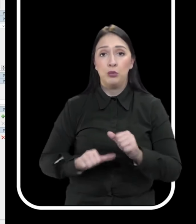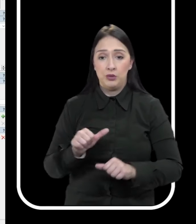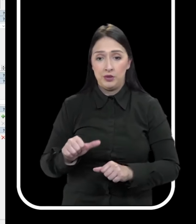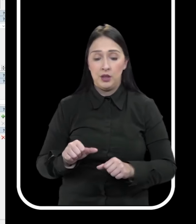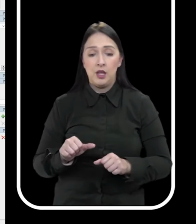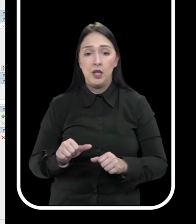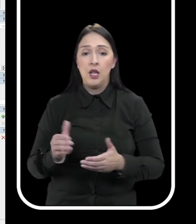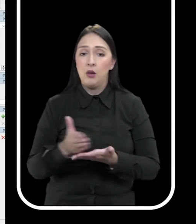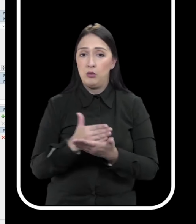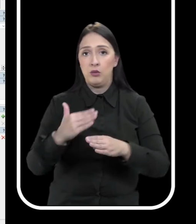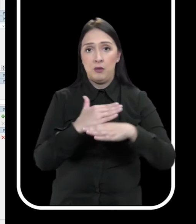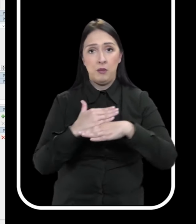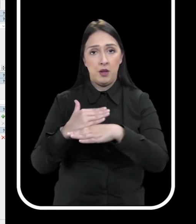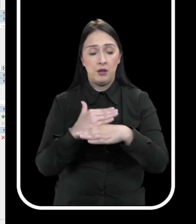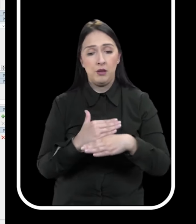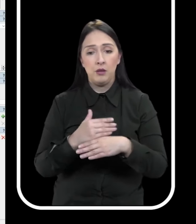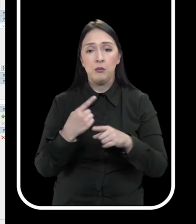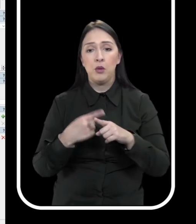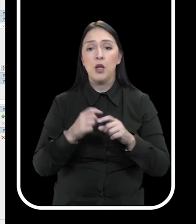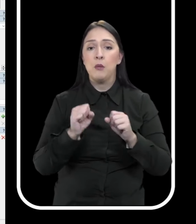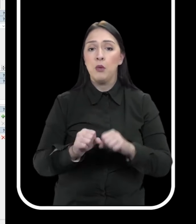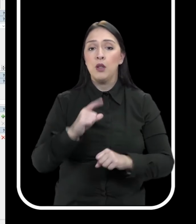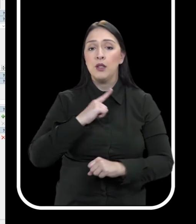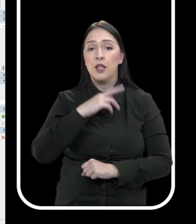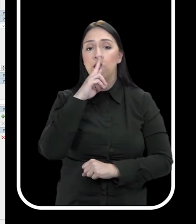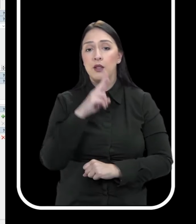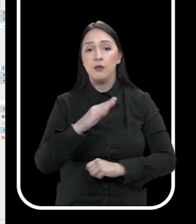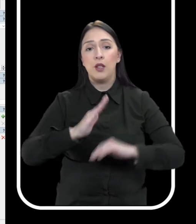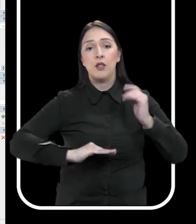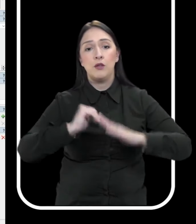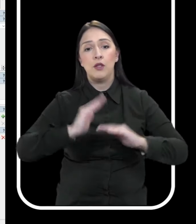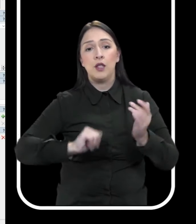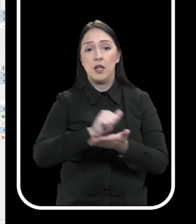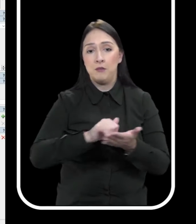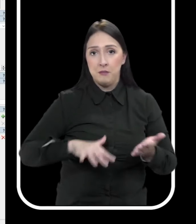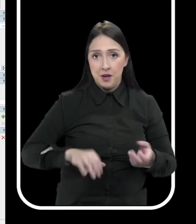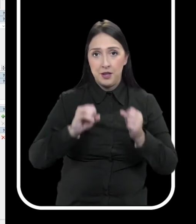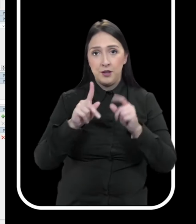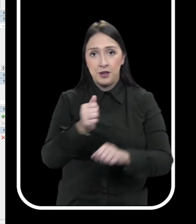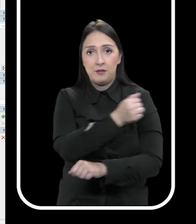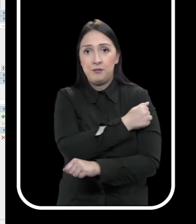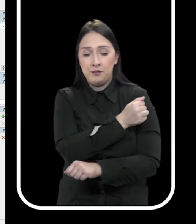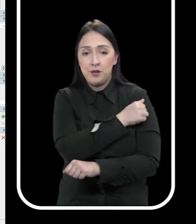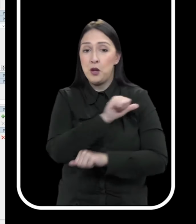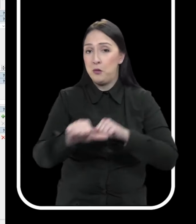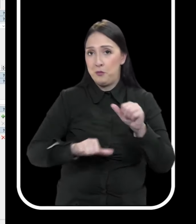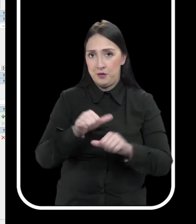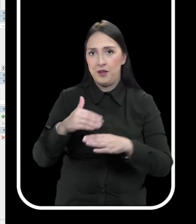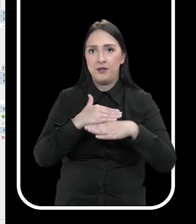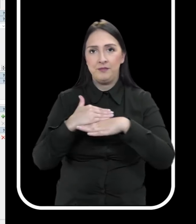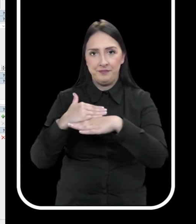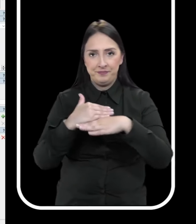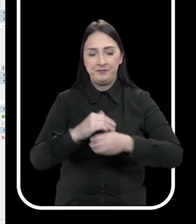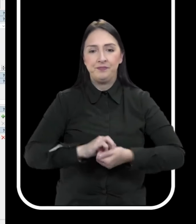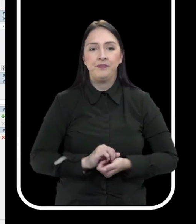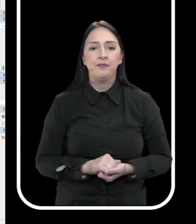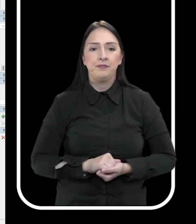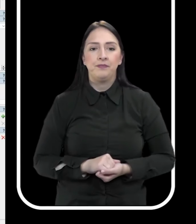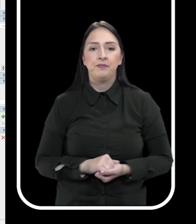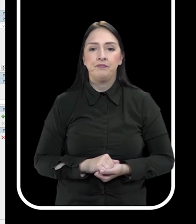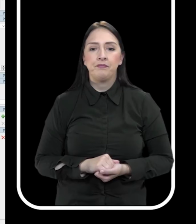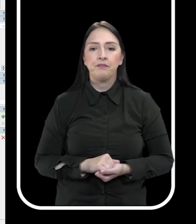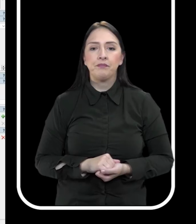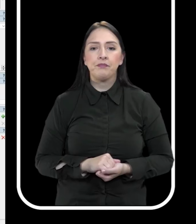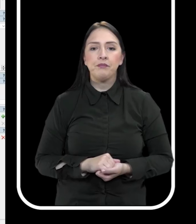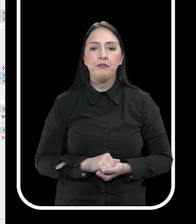Aqui eu mudei um pouquinho, tá, os parâmetros, porque senão eu estarei dando a resposta da atividade prática para os estudantes. Então eu mudei um pouquinho os parâmetros.